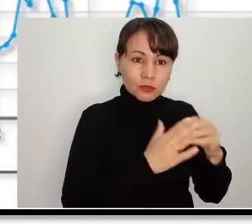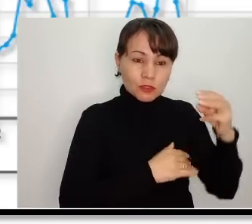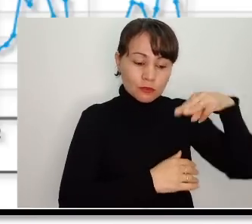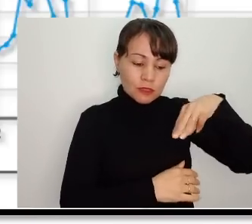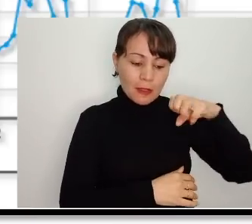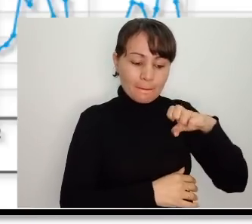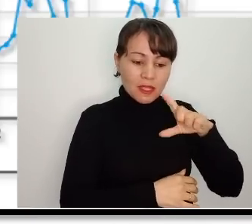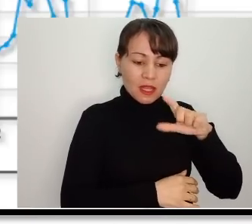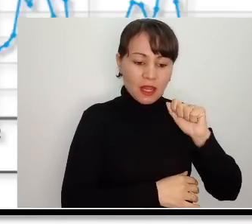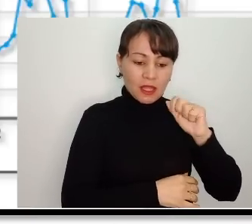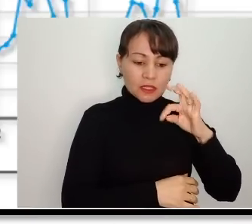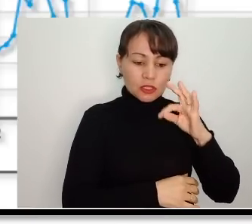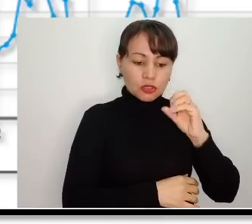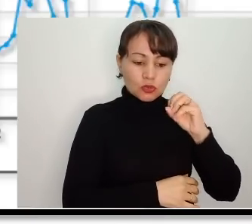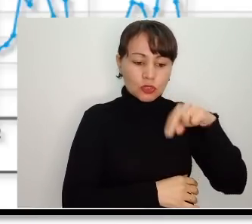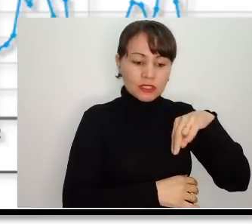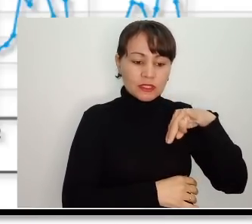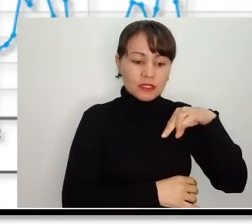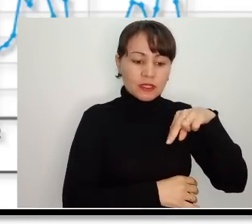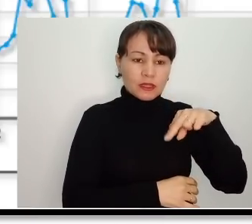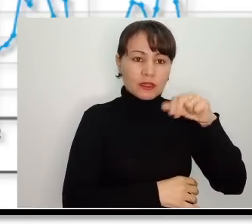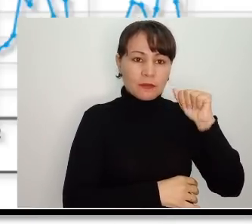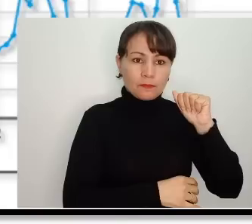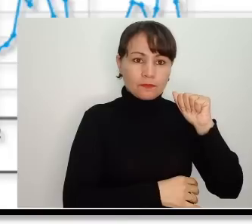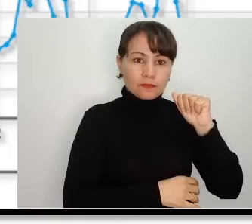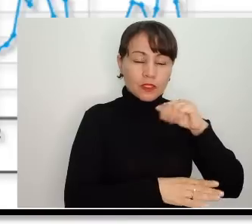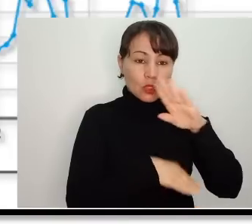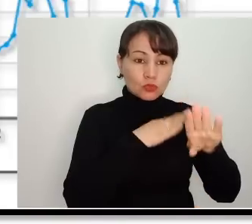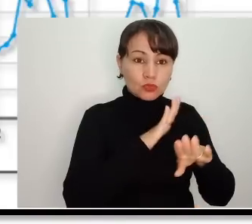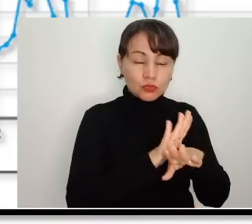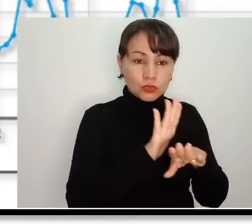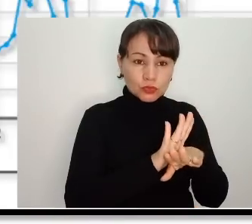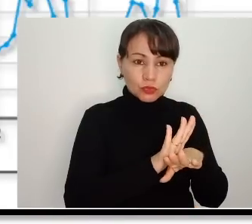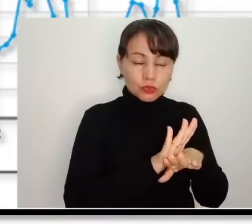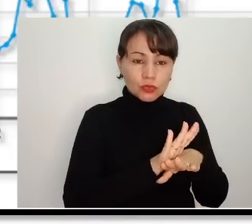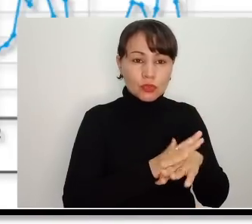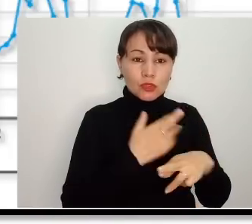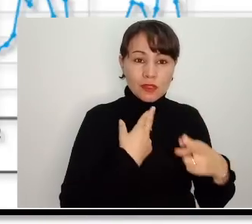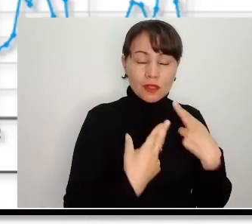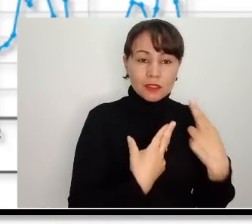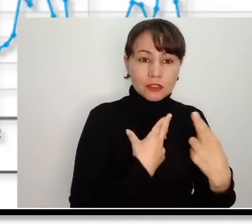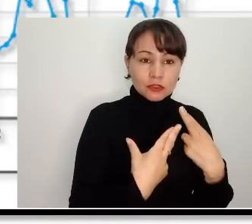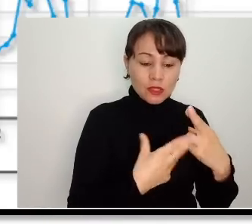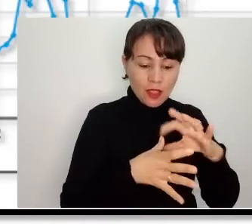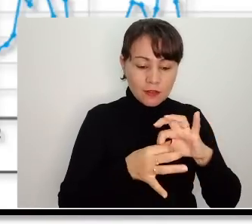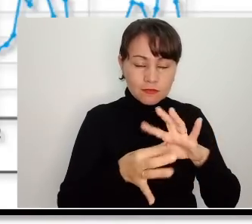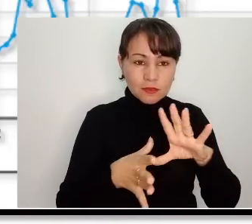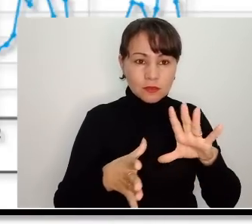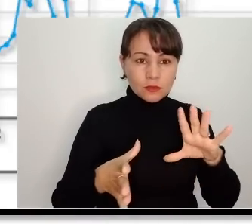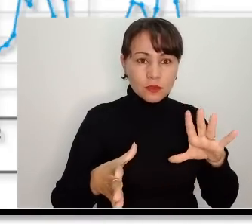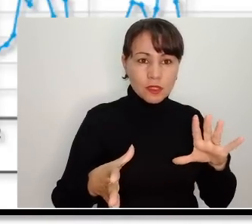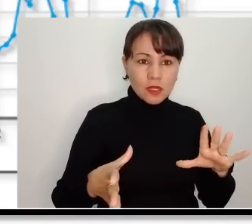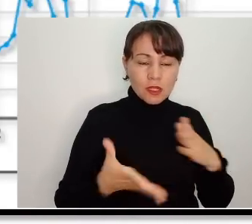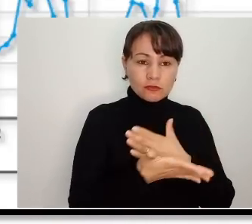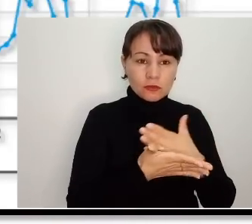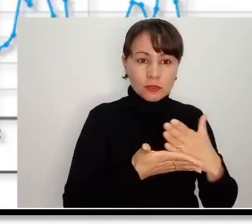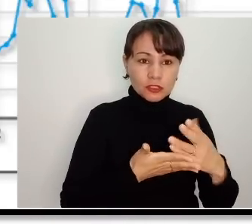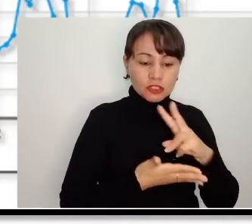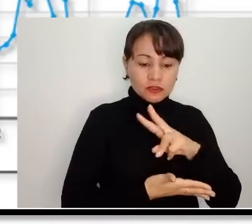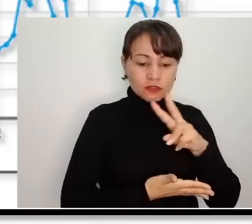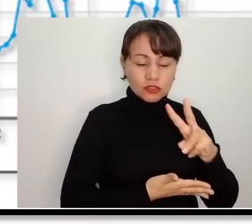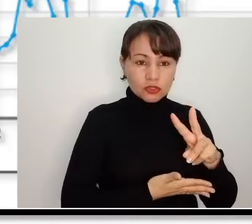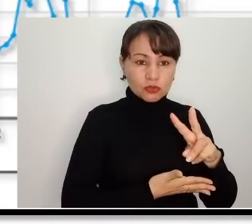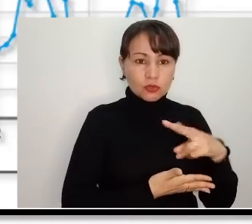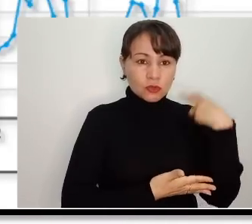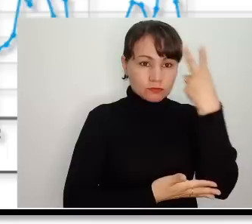da melatonina. E com isso, então, essa melatonina, ela é liberada a partir